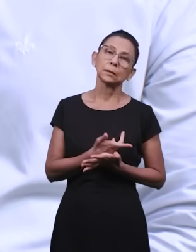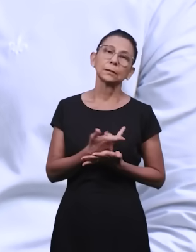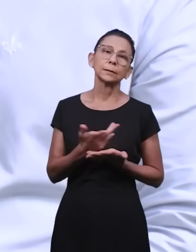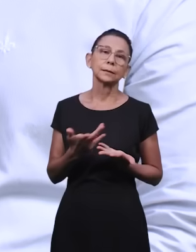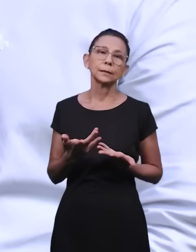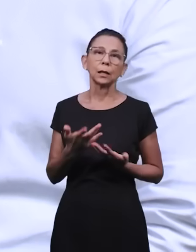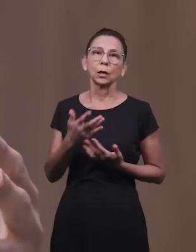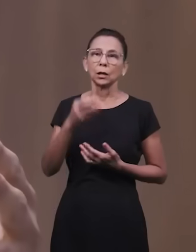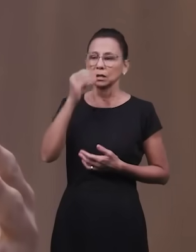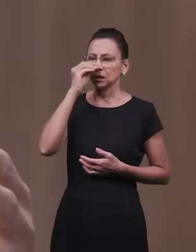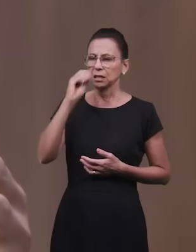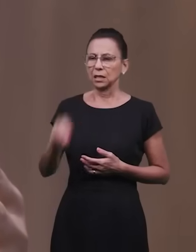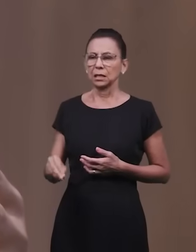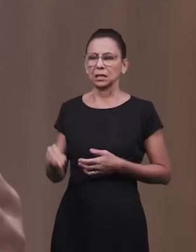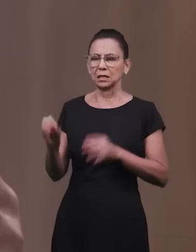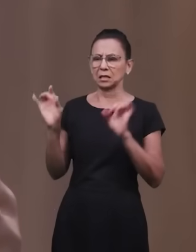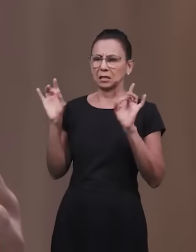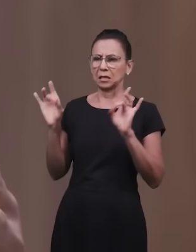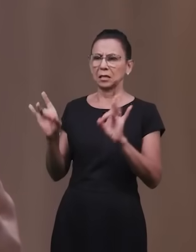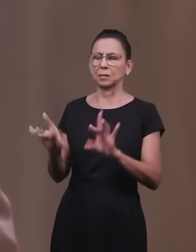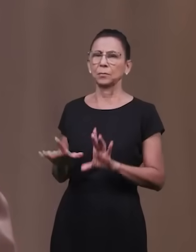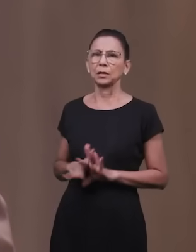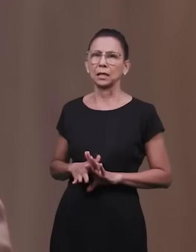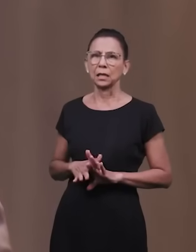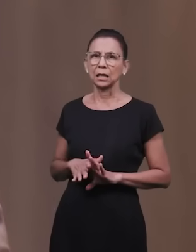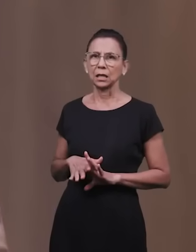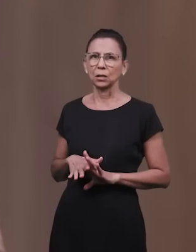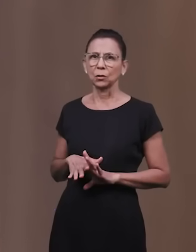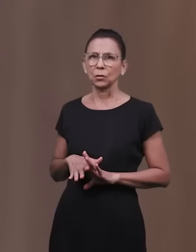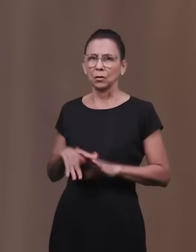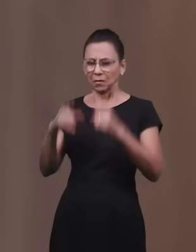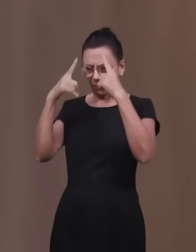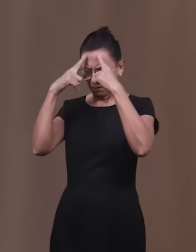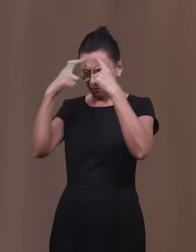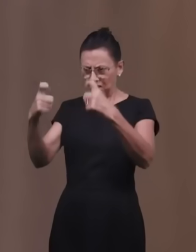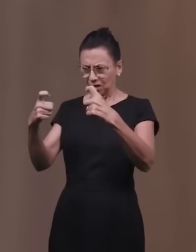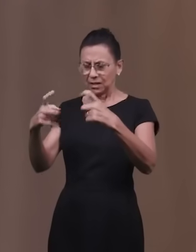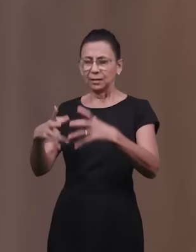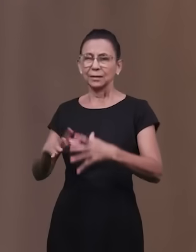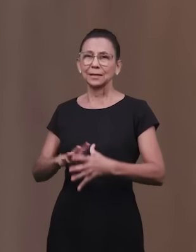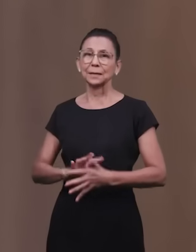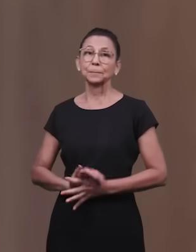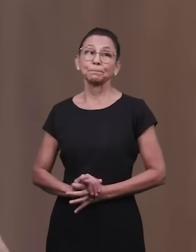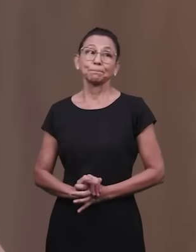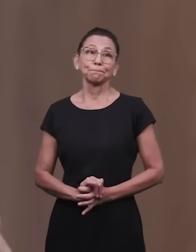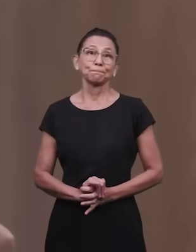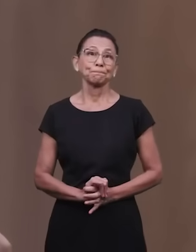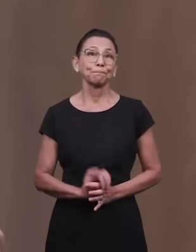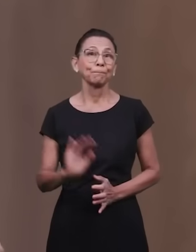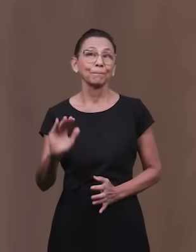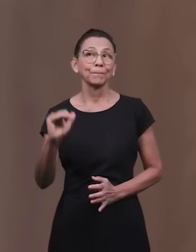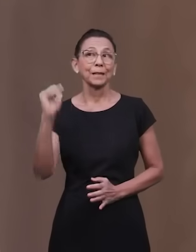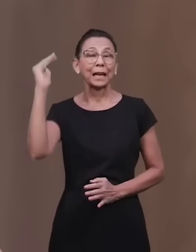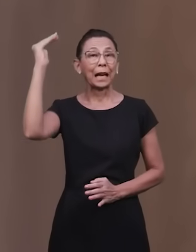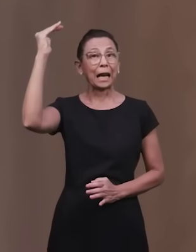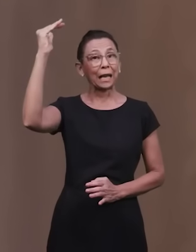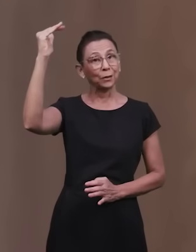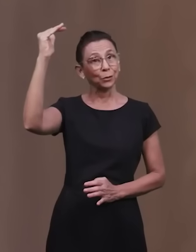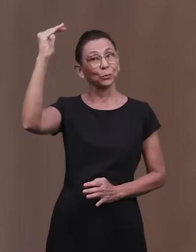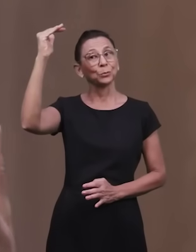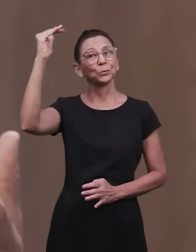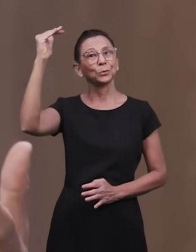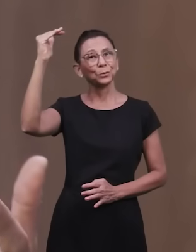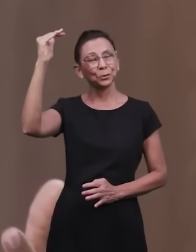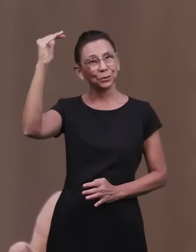negligência, rejeição, abandono, violência, nós vamos ter adultos